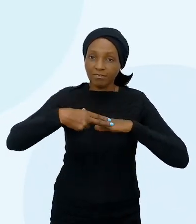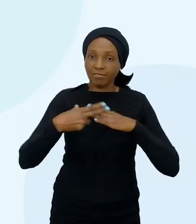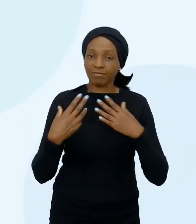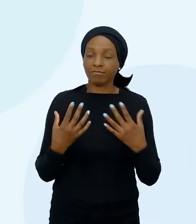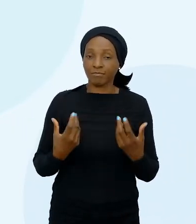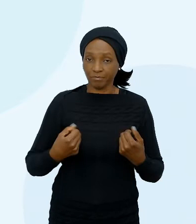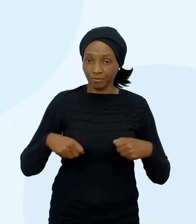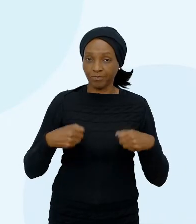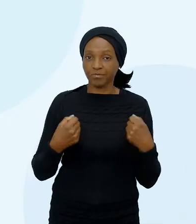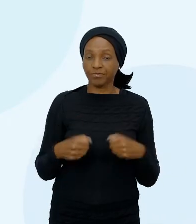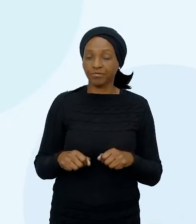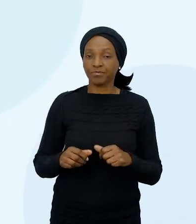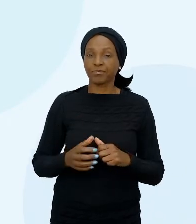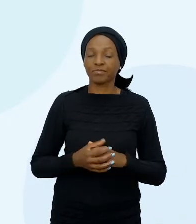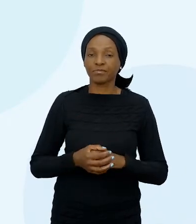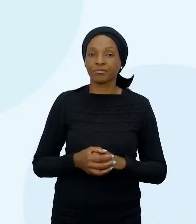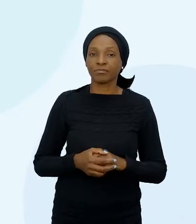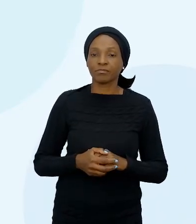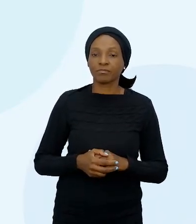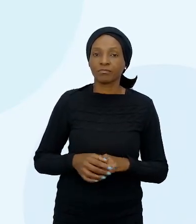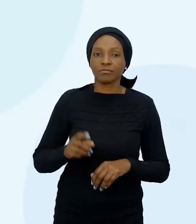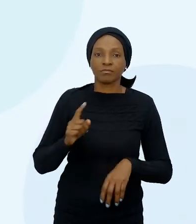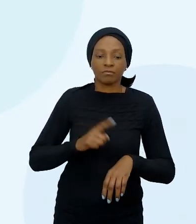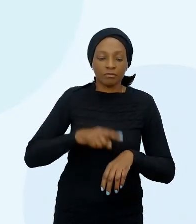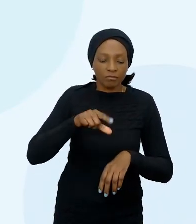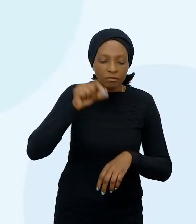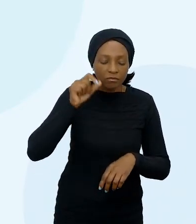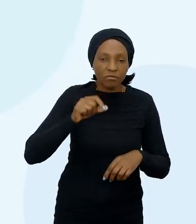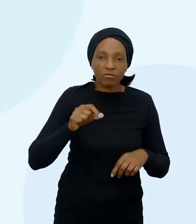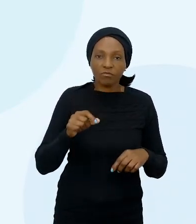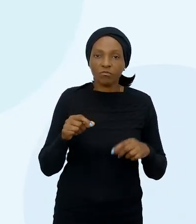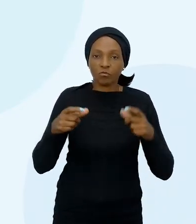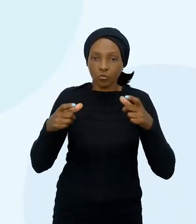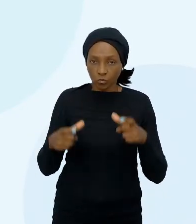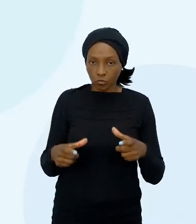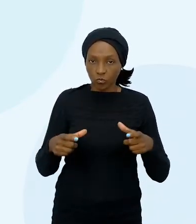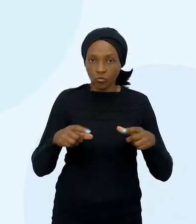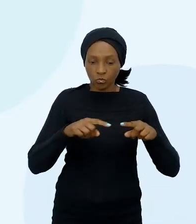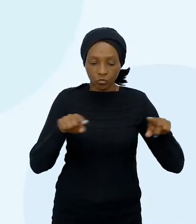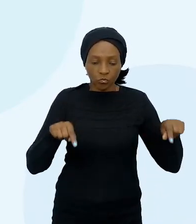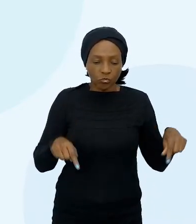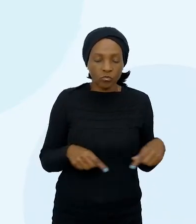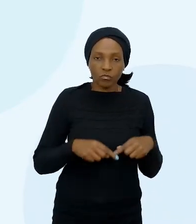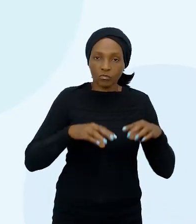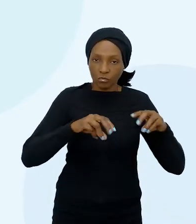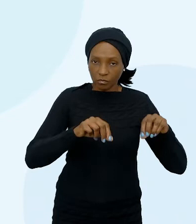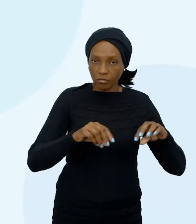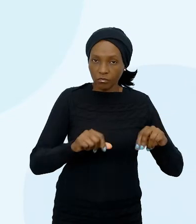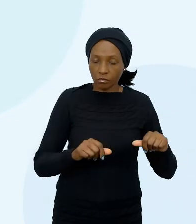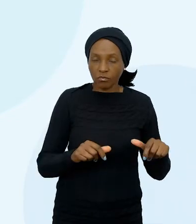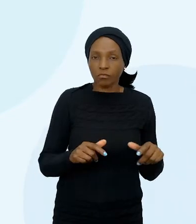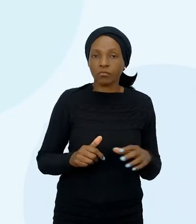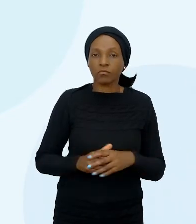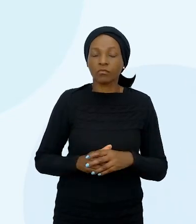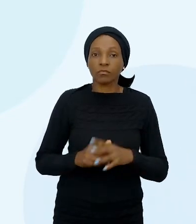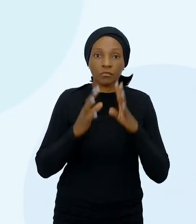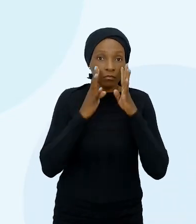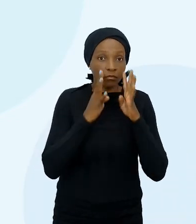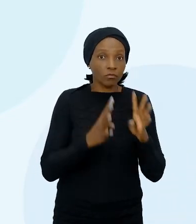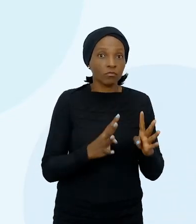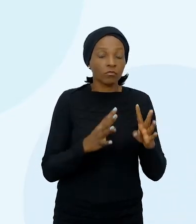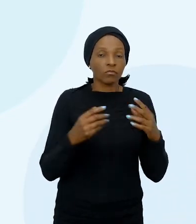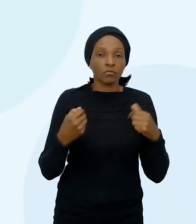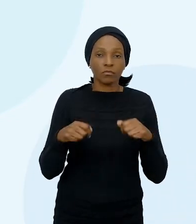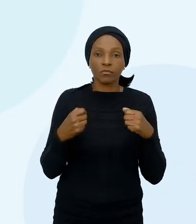tá? Na hora de escolha do terreno, né, voltando aí um pouco, atenção